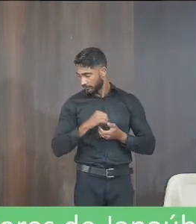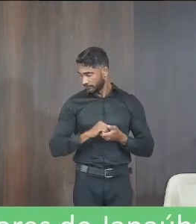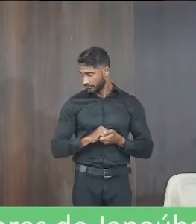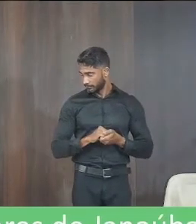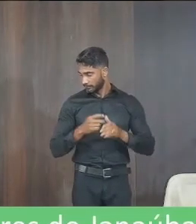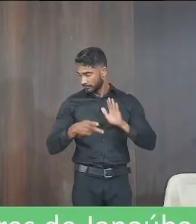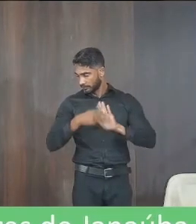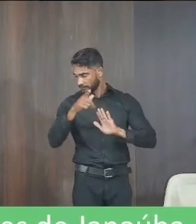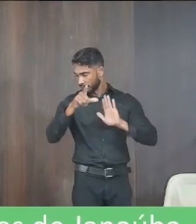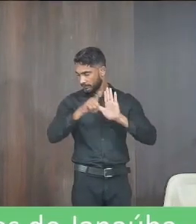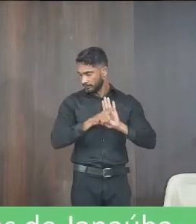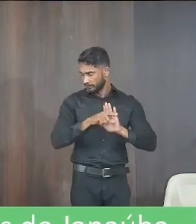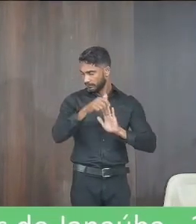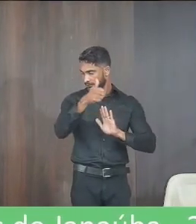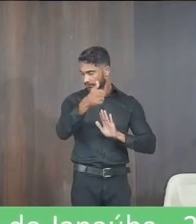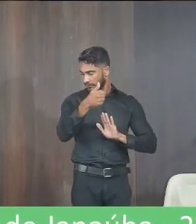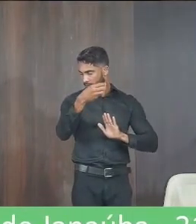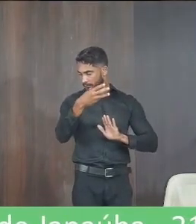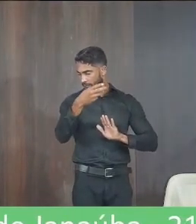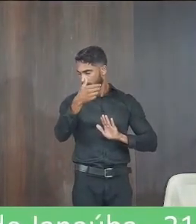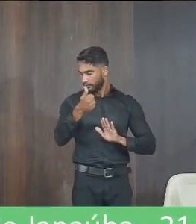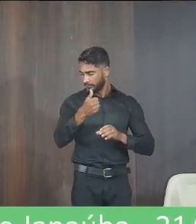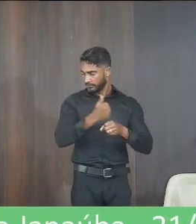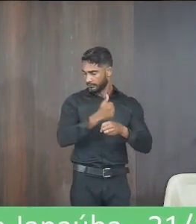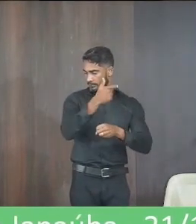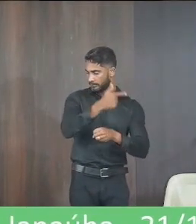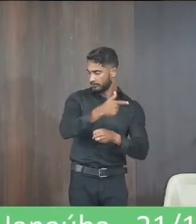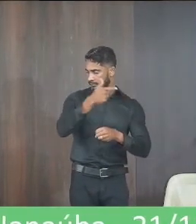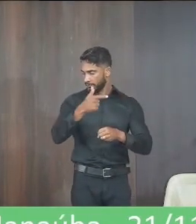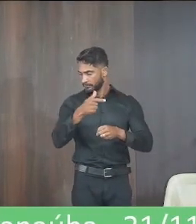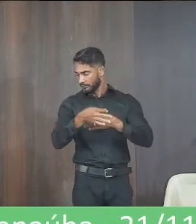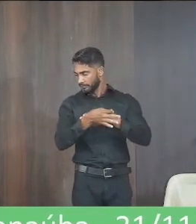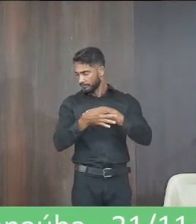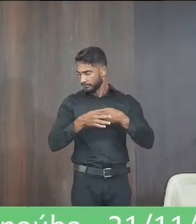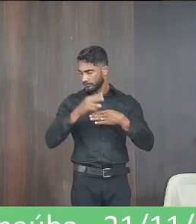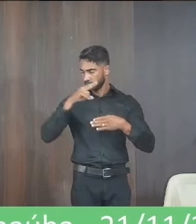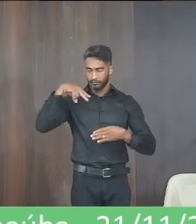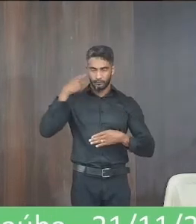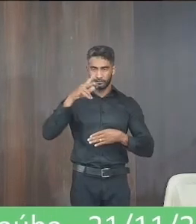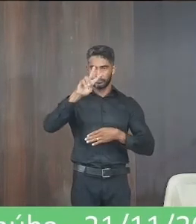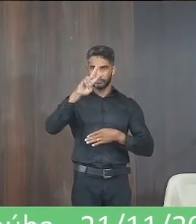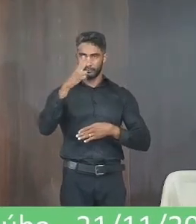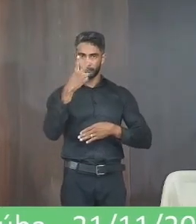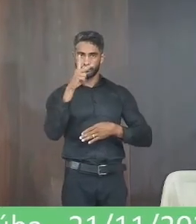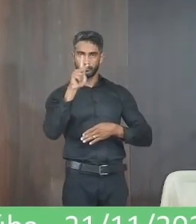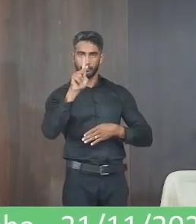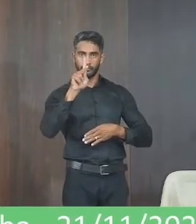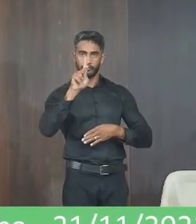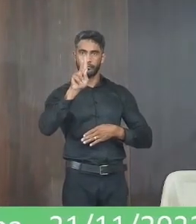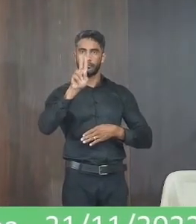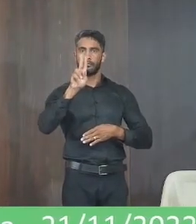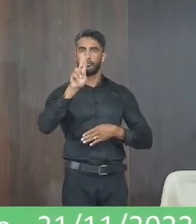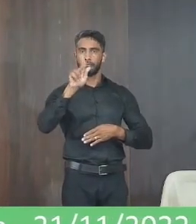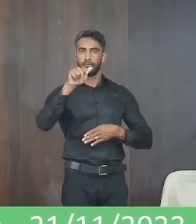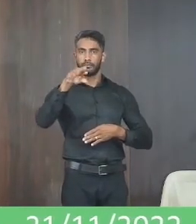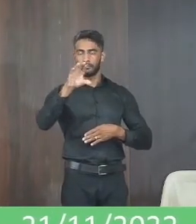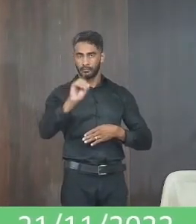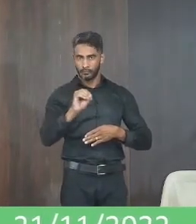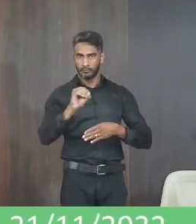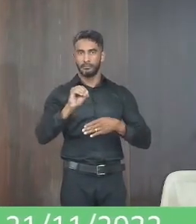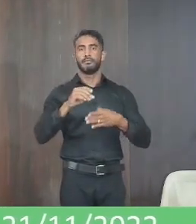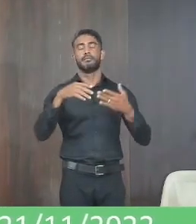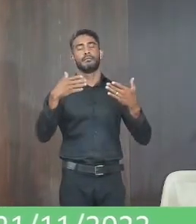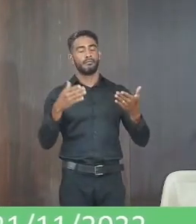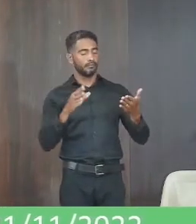projeto de lei 131 de 2022 autor vereador Hugo Leonardo Dias Cares ementa